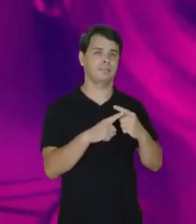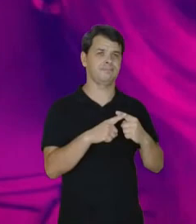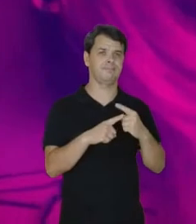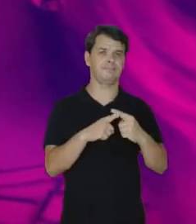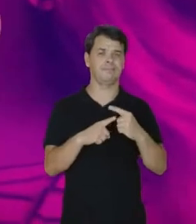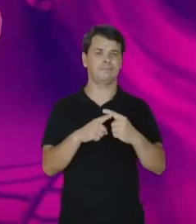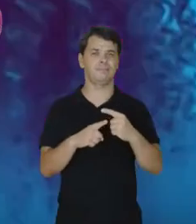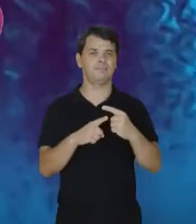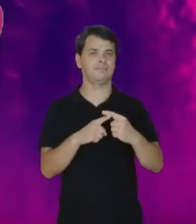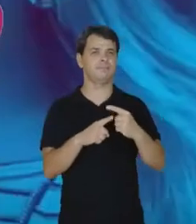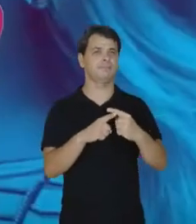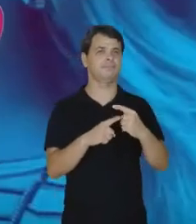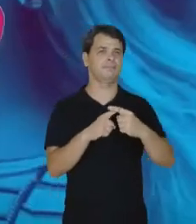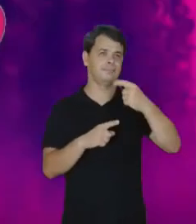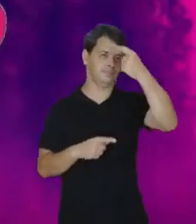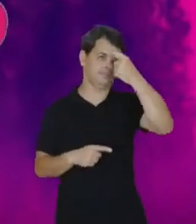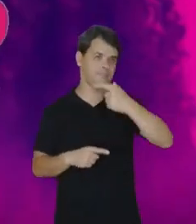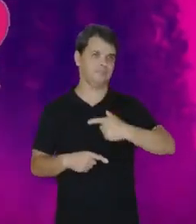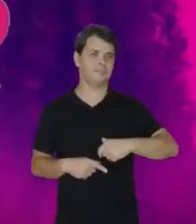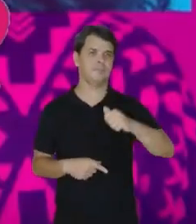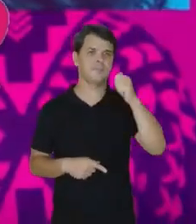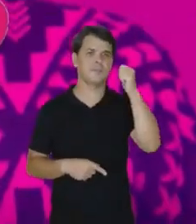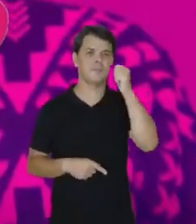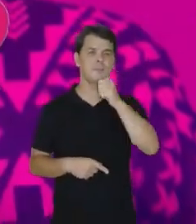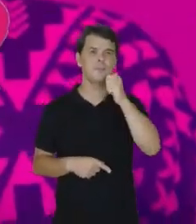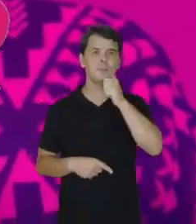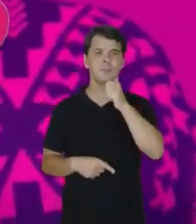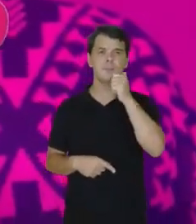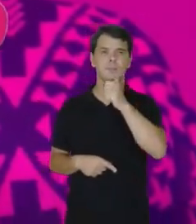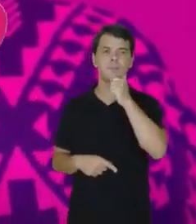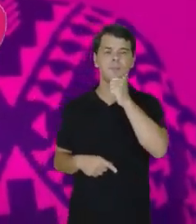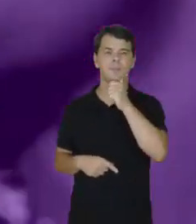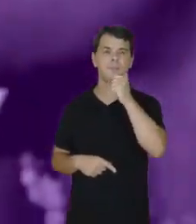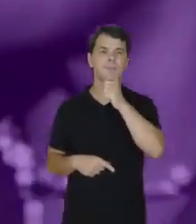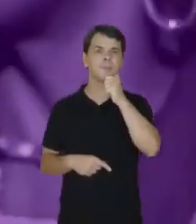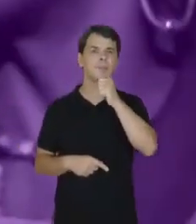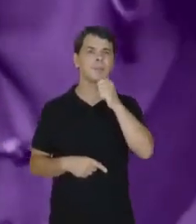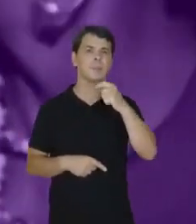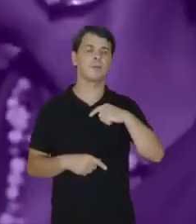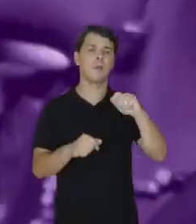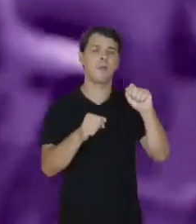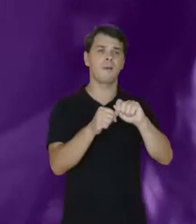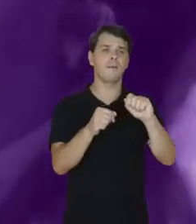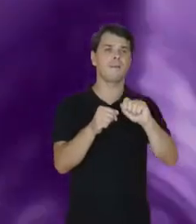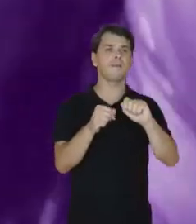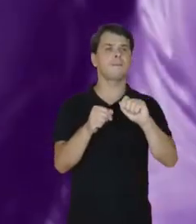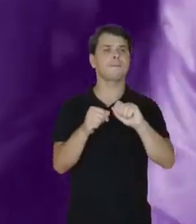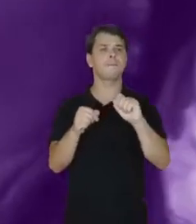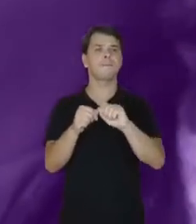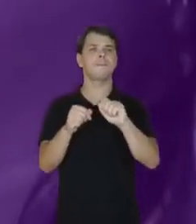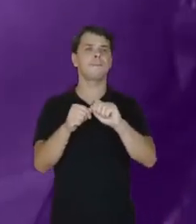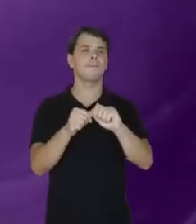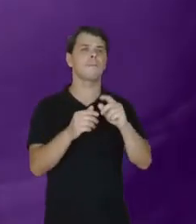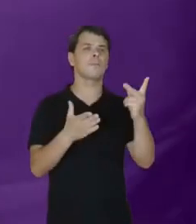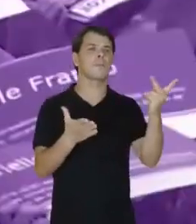Porque eu sou mulher pra fazer